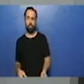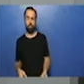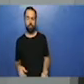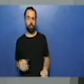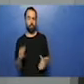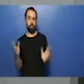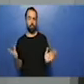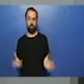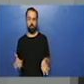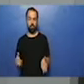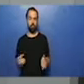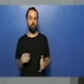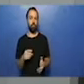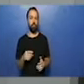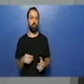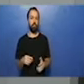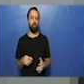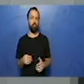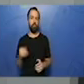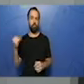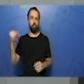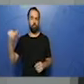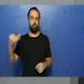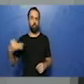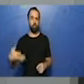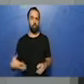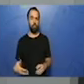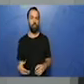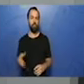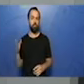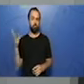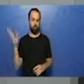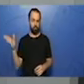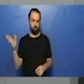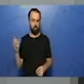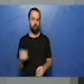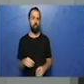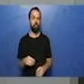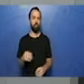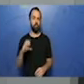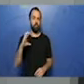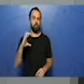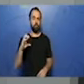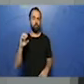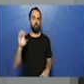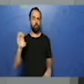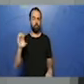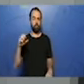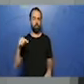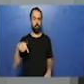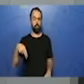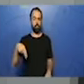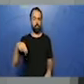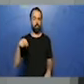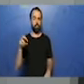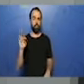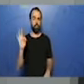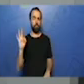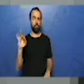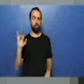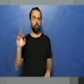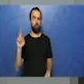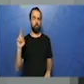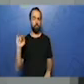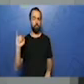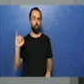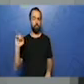Agora nós vamos falar de um outro processo de decantação, a centrifugação. Geralmente ela é usada quando a ação da